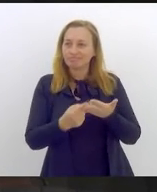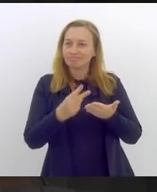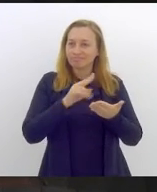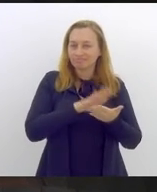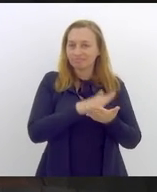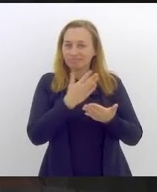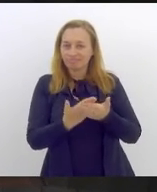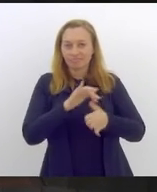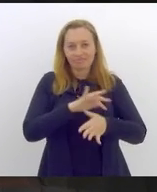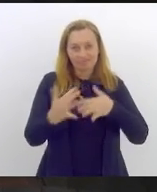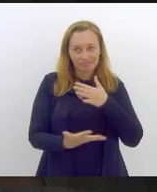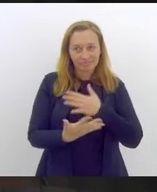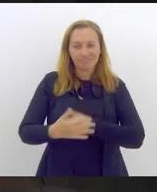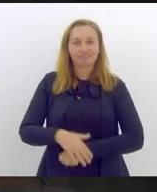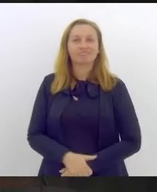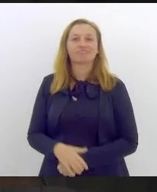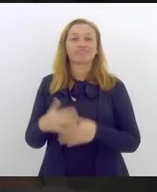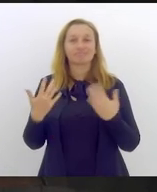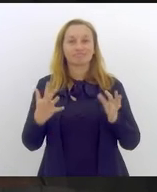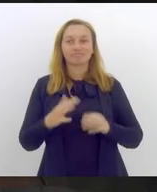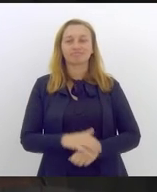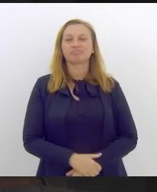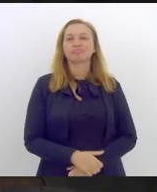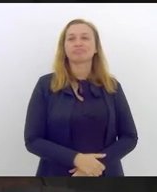brasileira de sinais